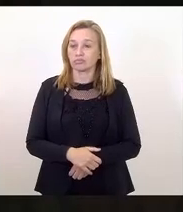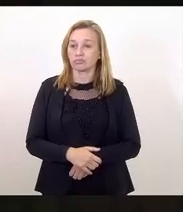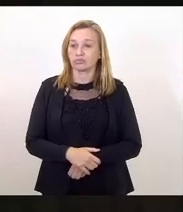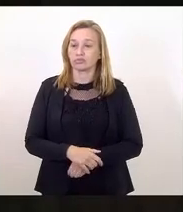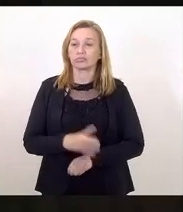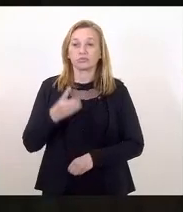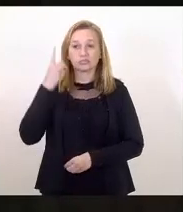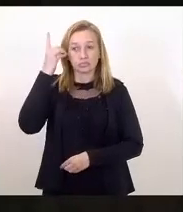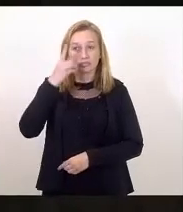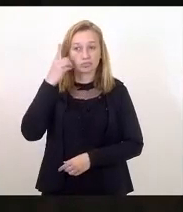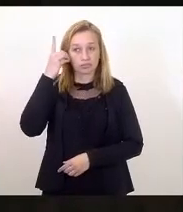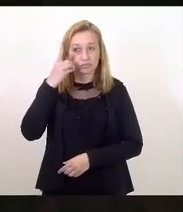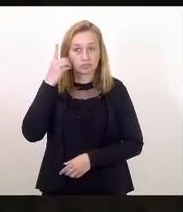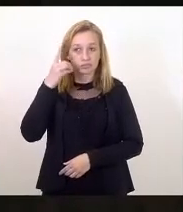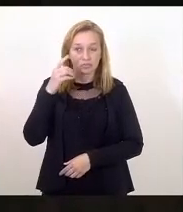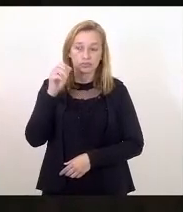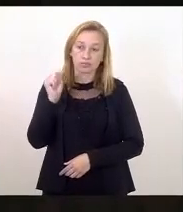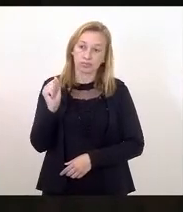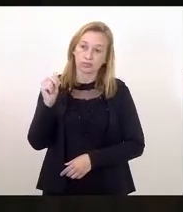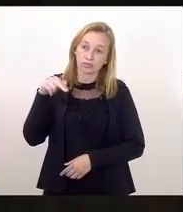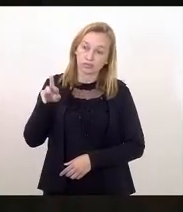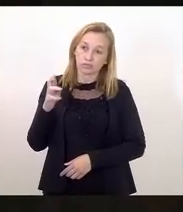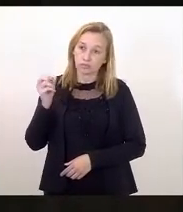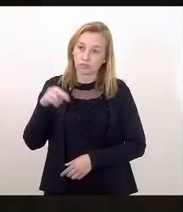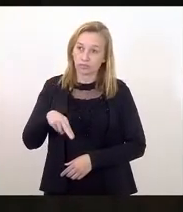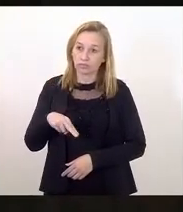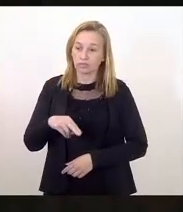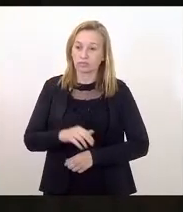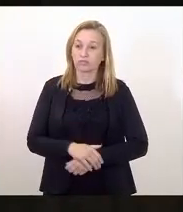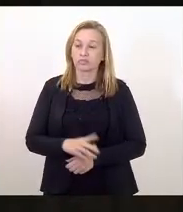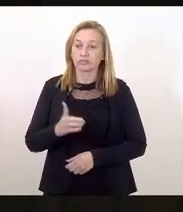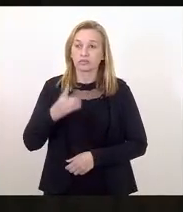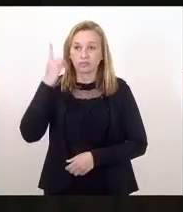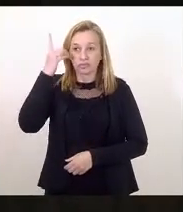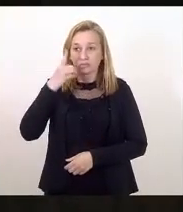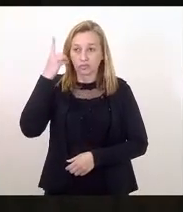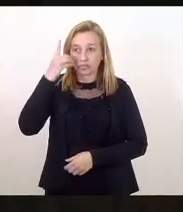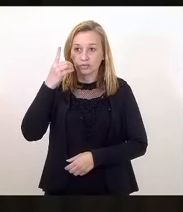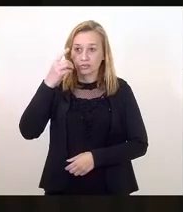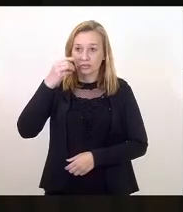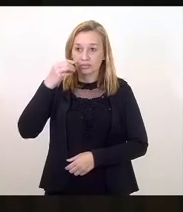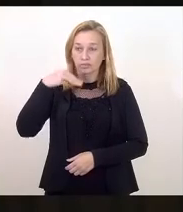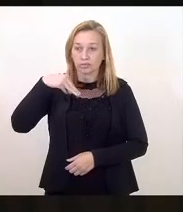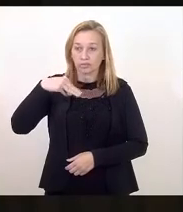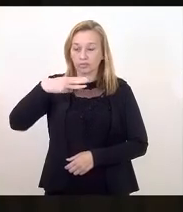Deputado Anderson Alexandre. Deputado Márcio Pacheco.